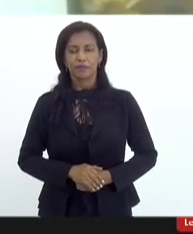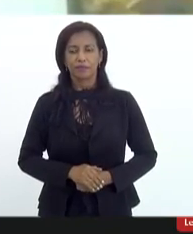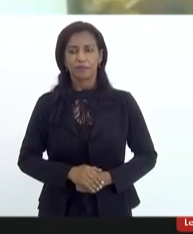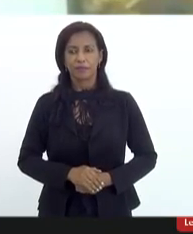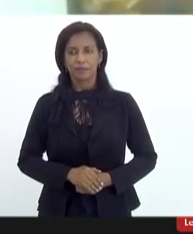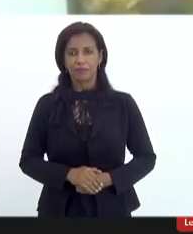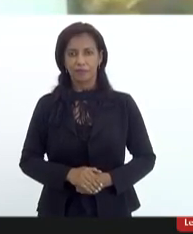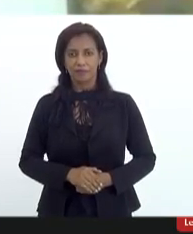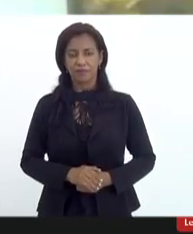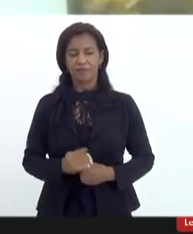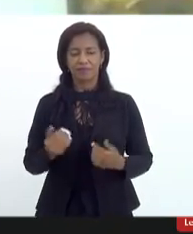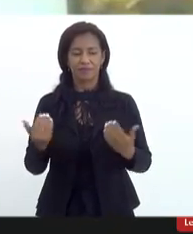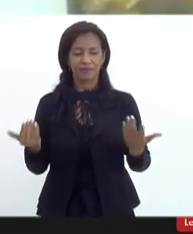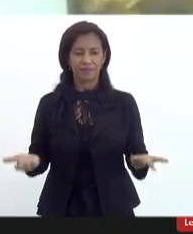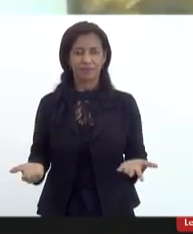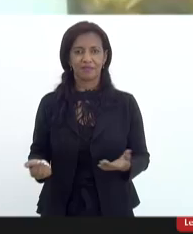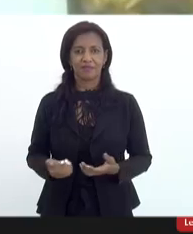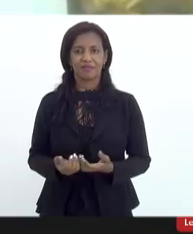Olha,